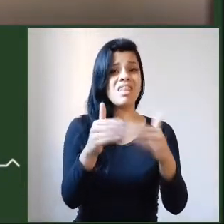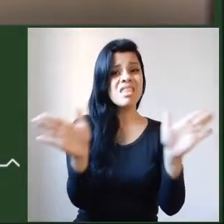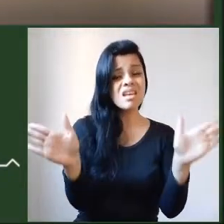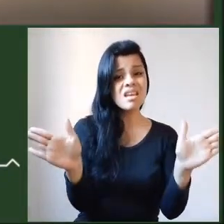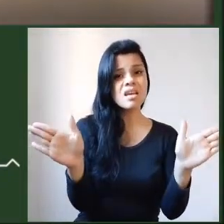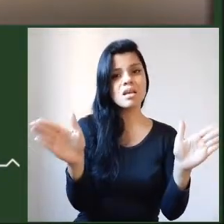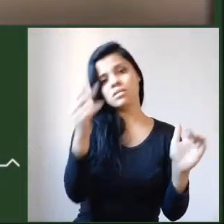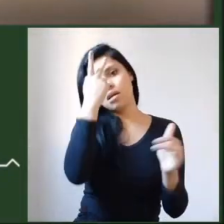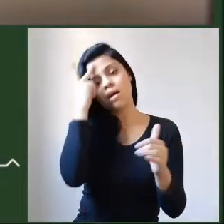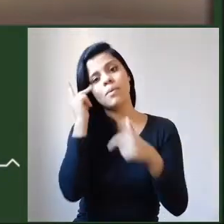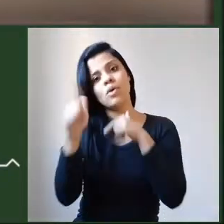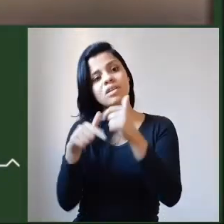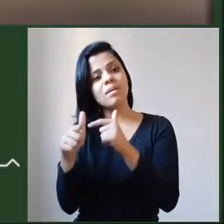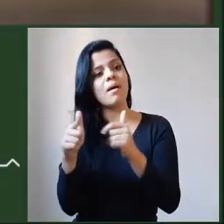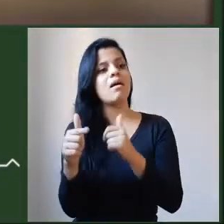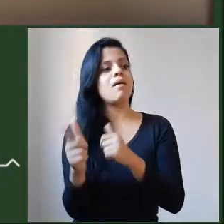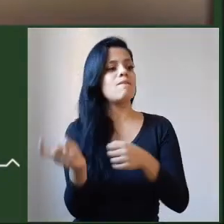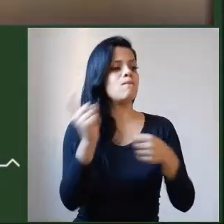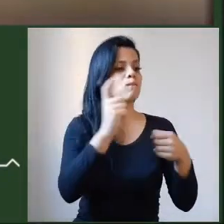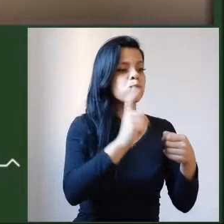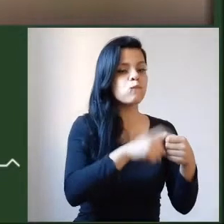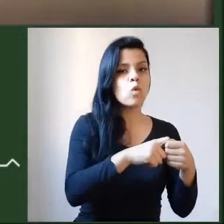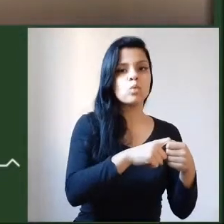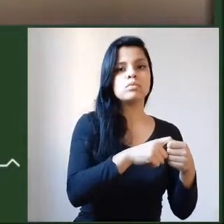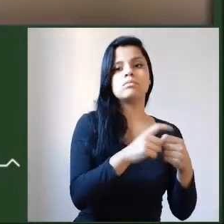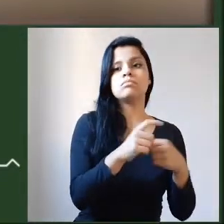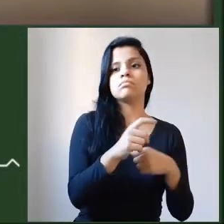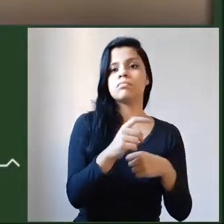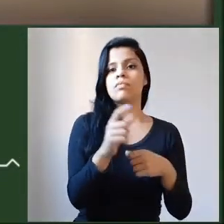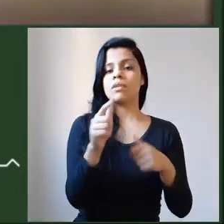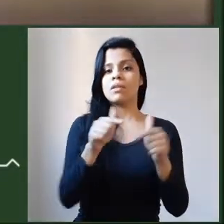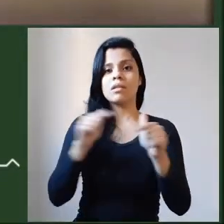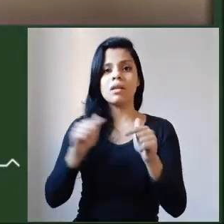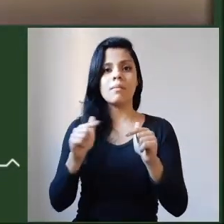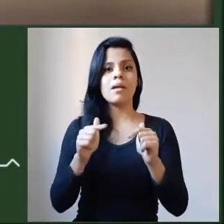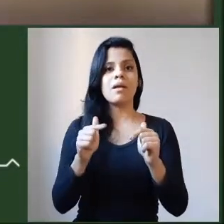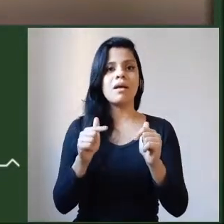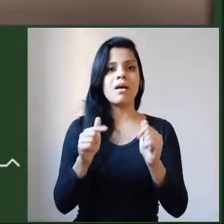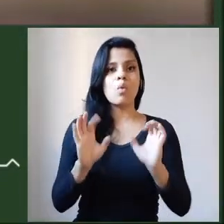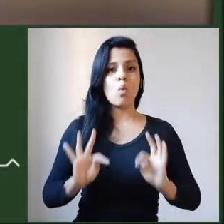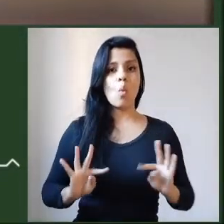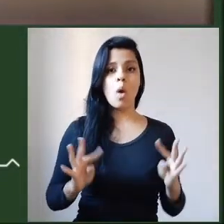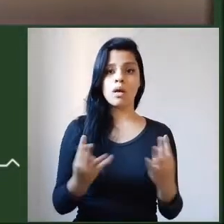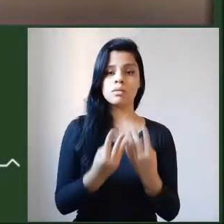aumente o número de casos e nós não estejamos preparados para isso.